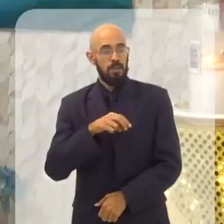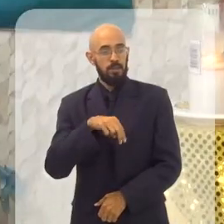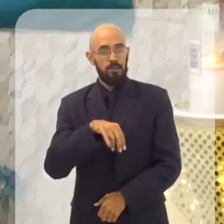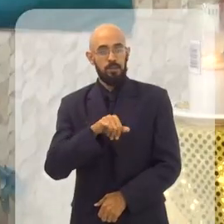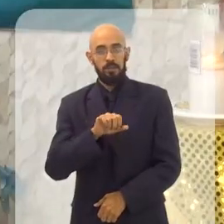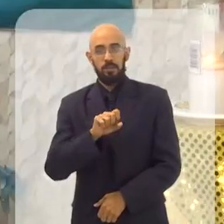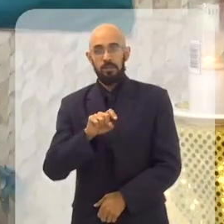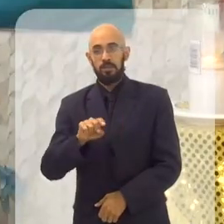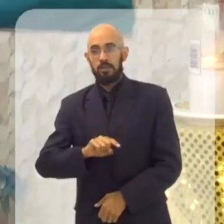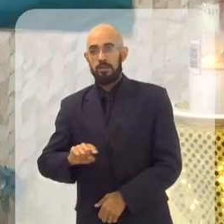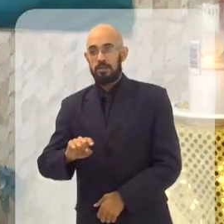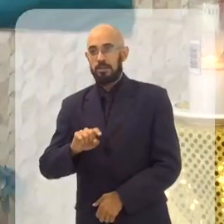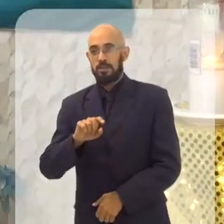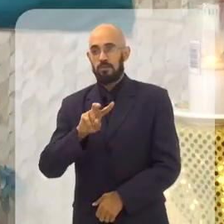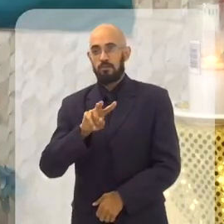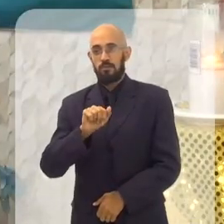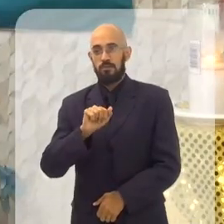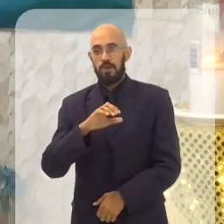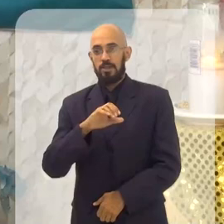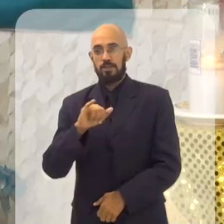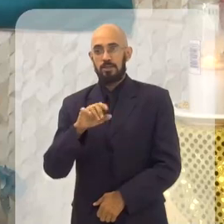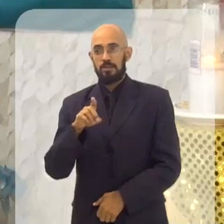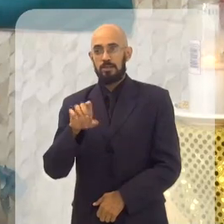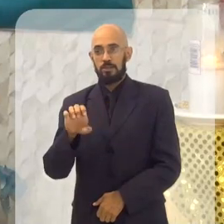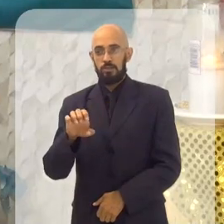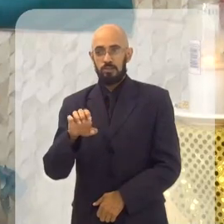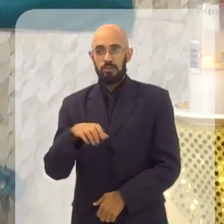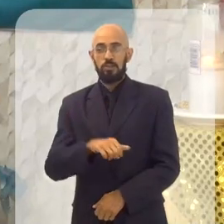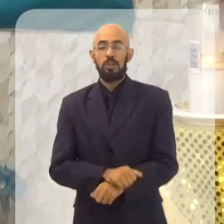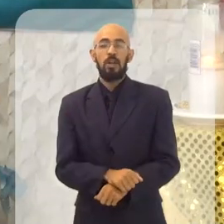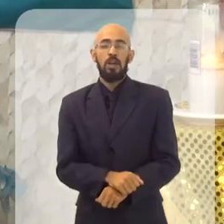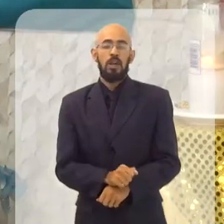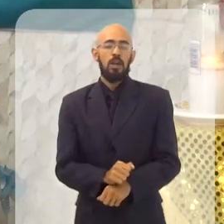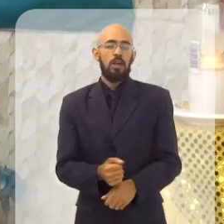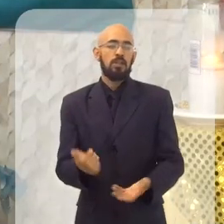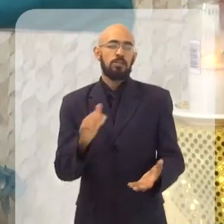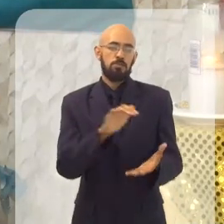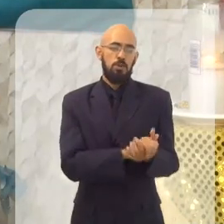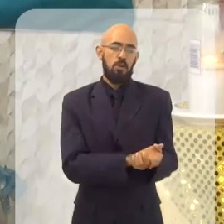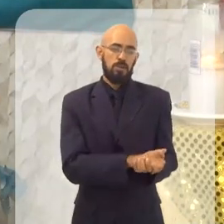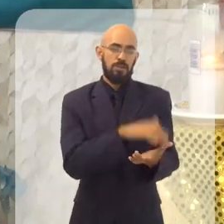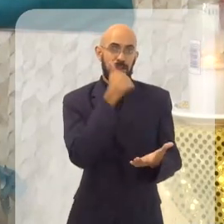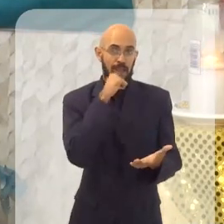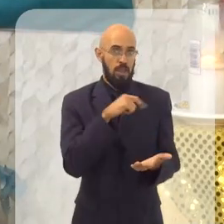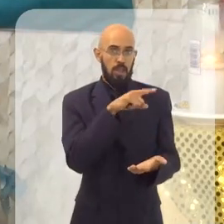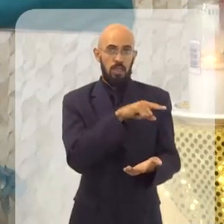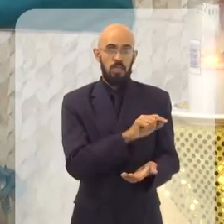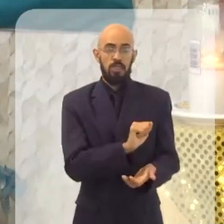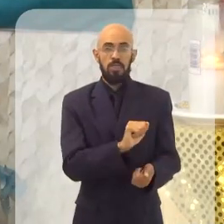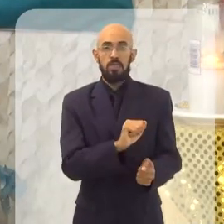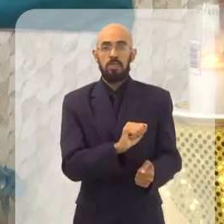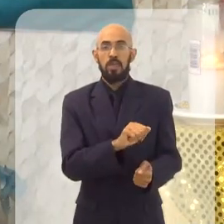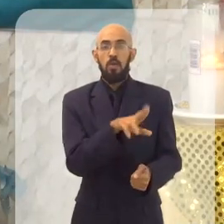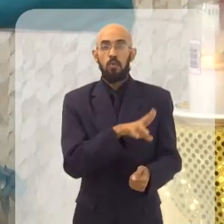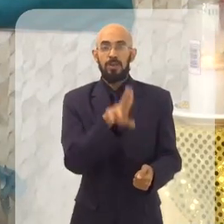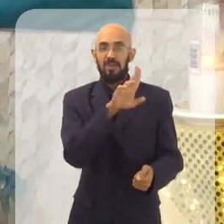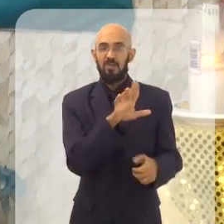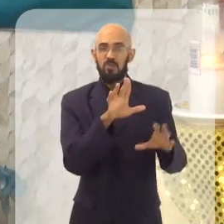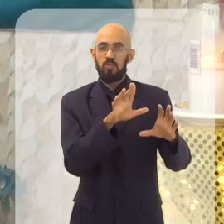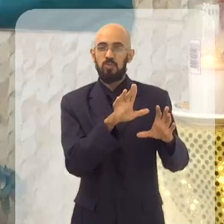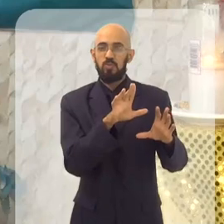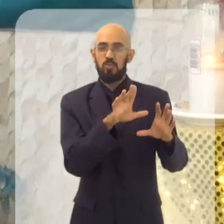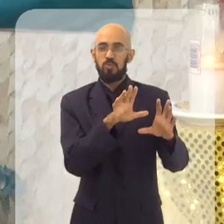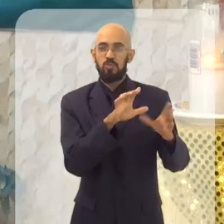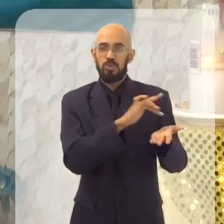Liz Vassit, que era esposa do Mio Vassit, que é o presidente da União Cigana do